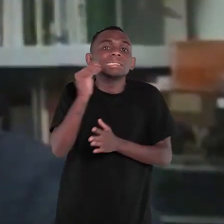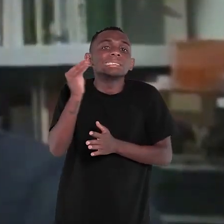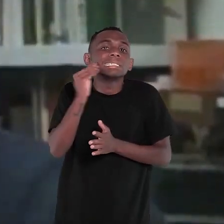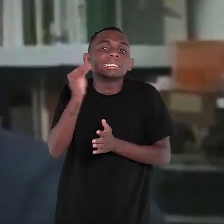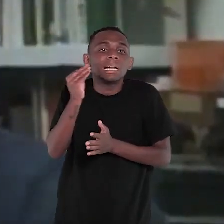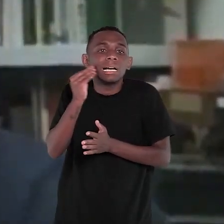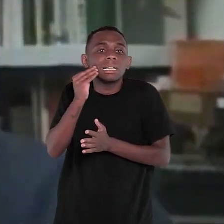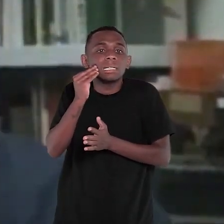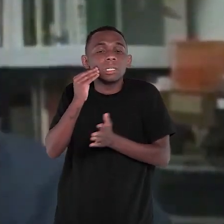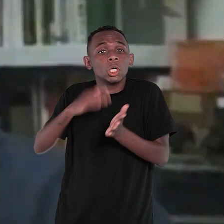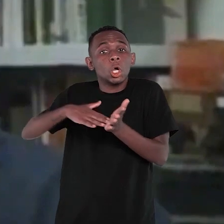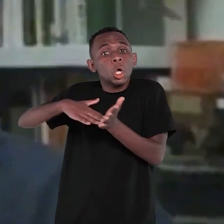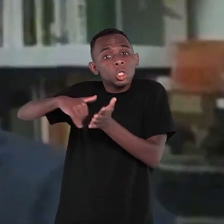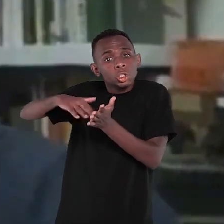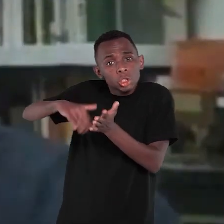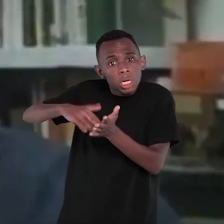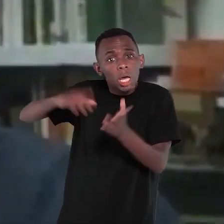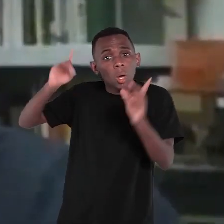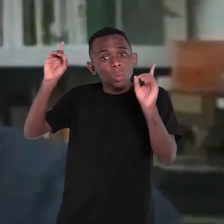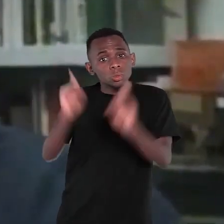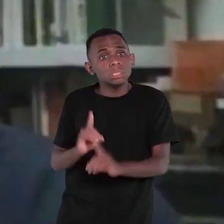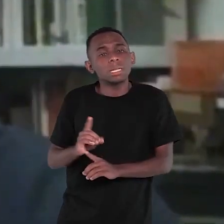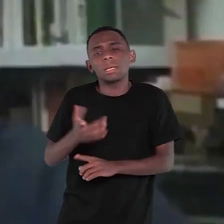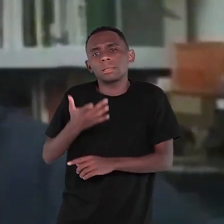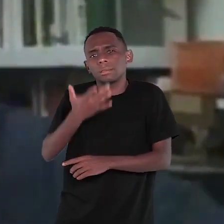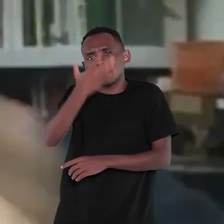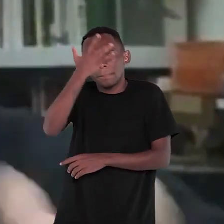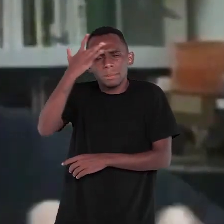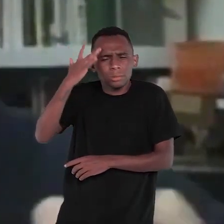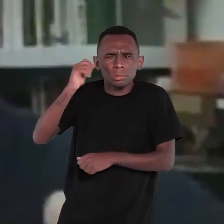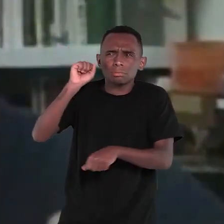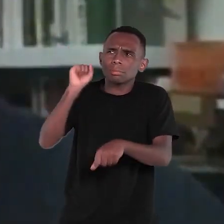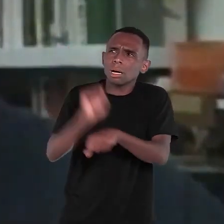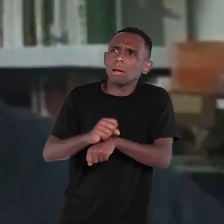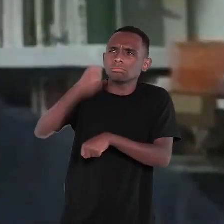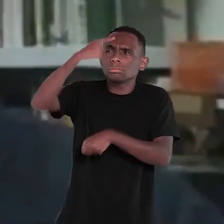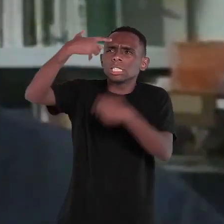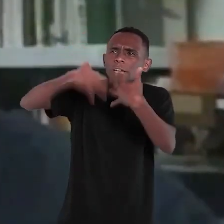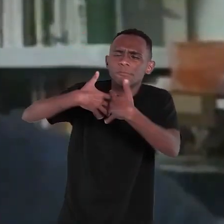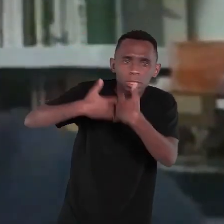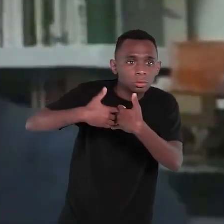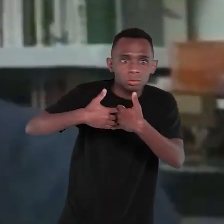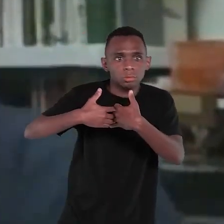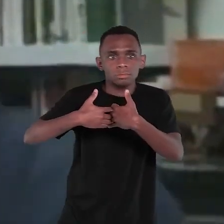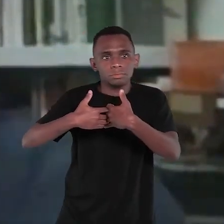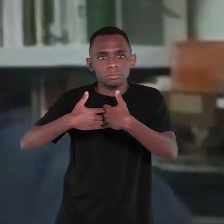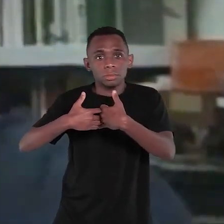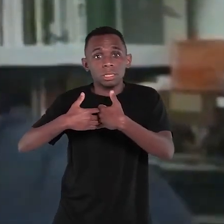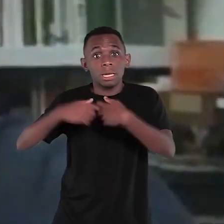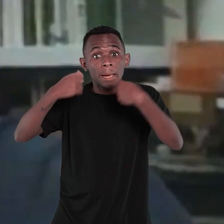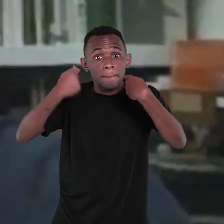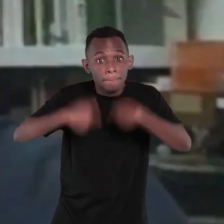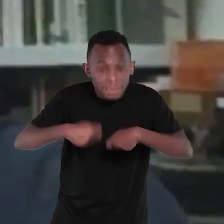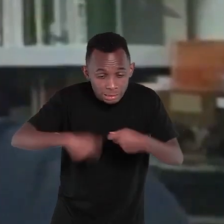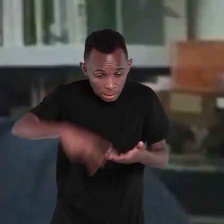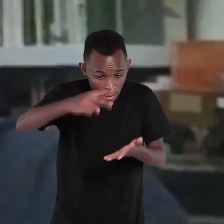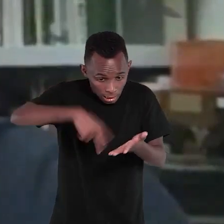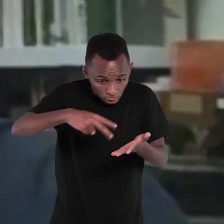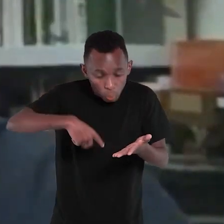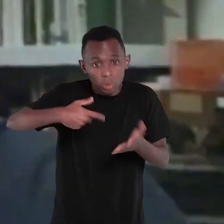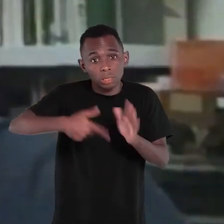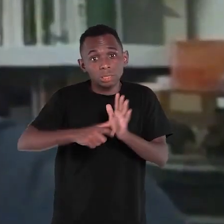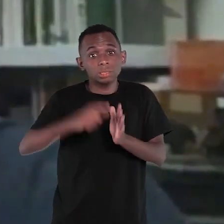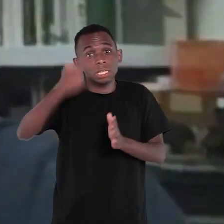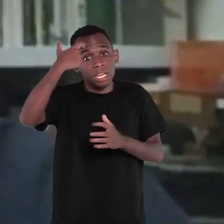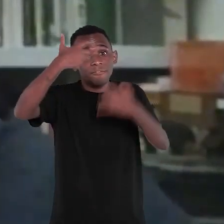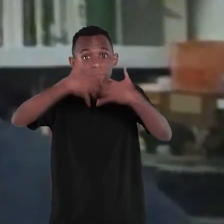suprimir o direito da pessoa de parar, pensar, refletir e tal. E não existe leitura sem